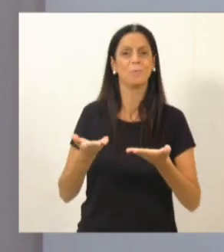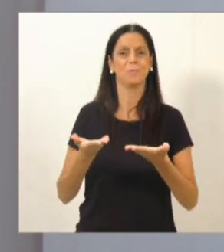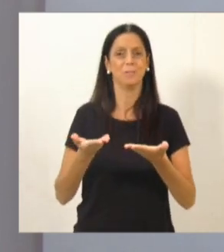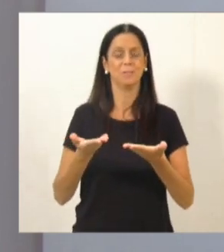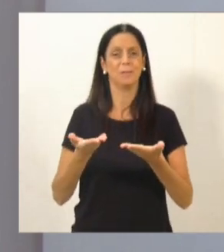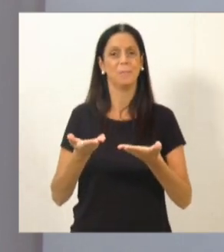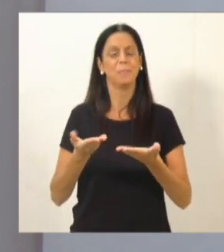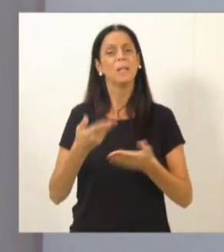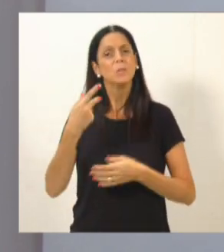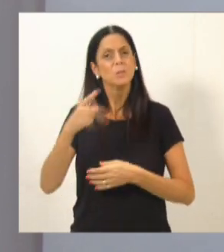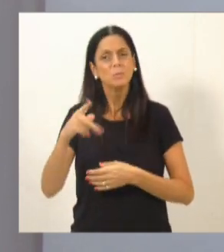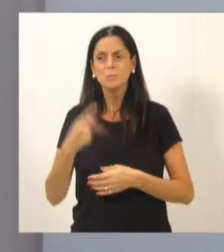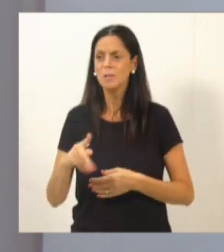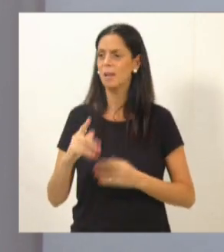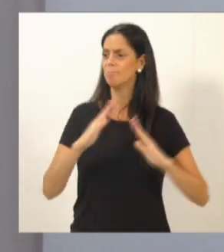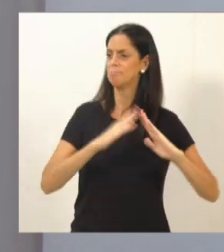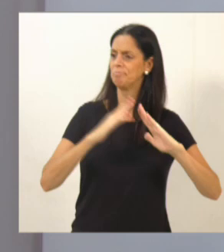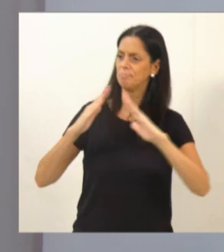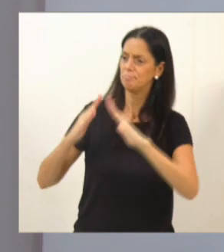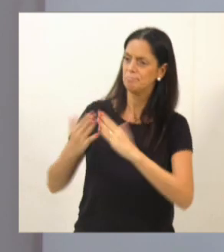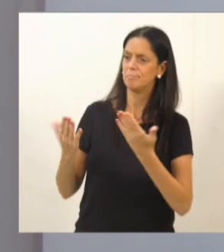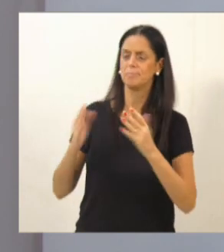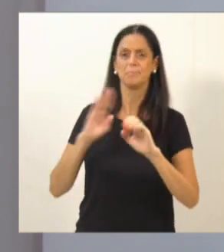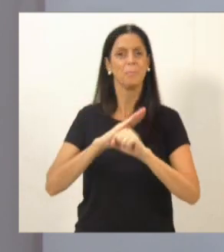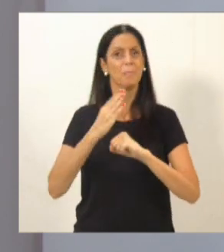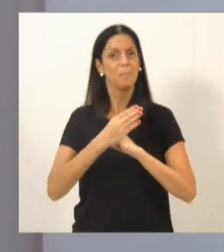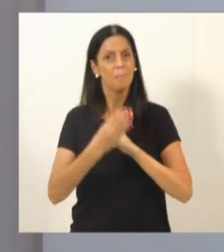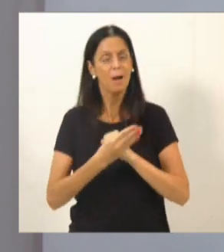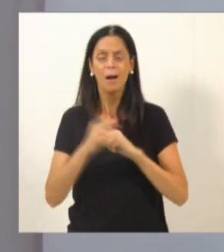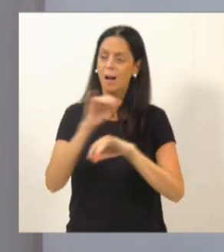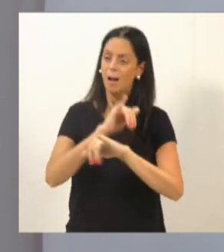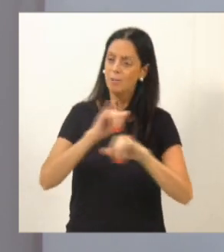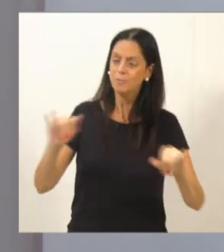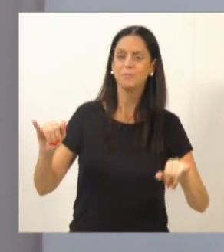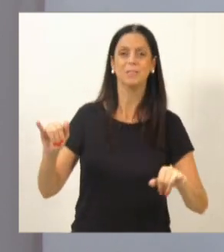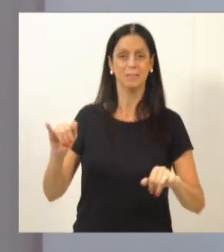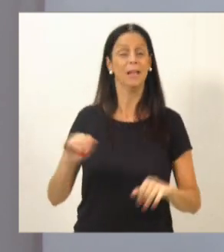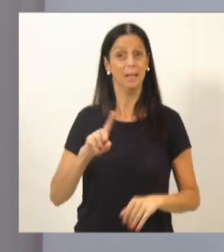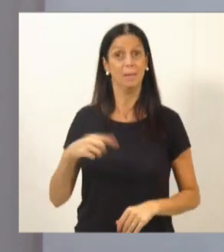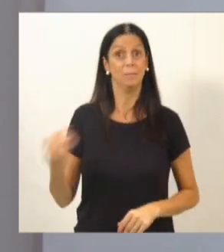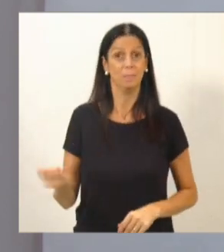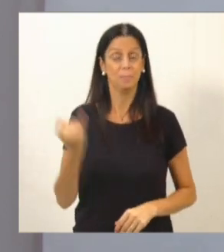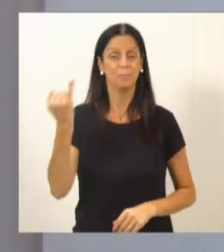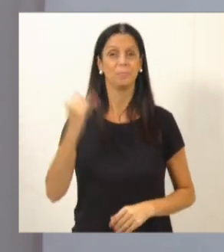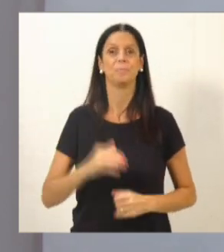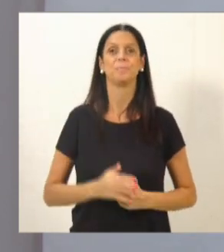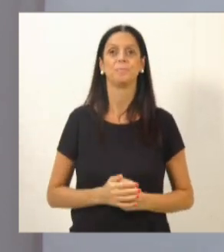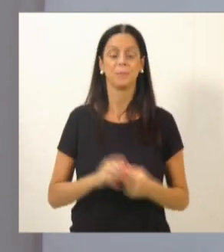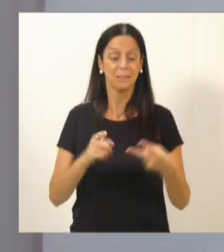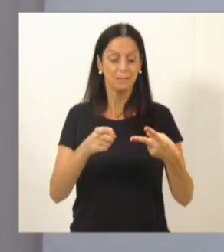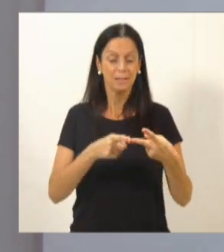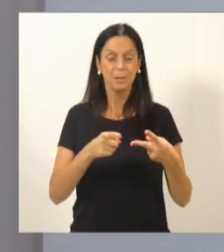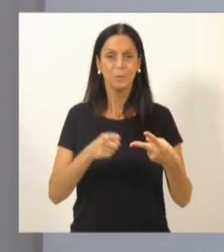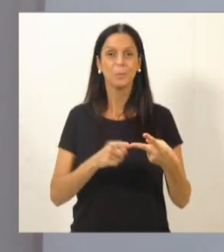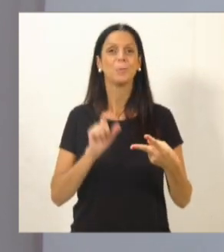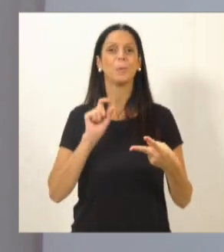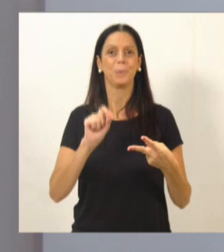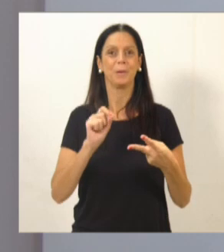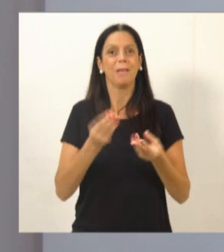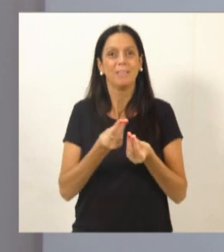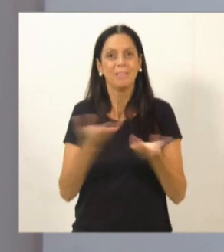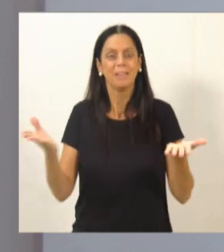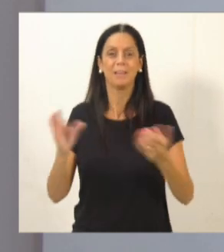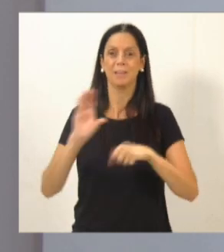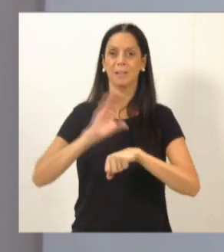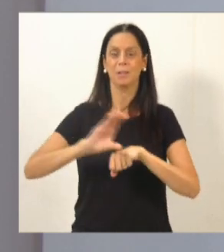comunidades, dos seus bairros, seria muito importante. Segundo, dizer também que a gente oferece uma gama de cursos muito grande,